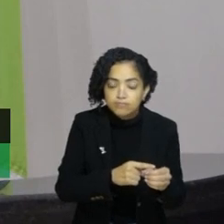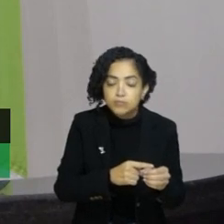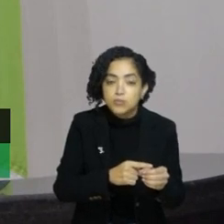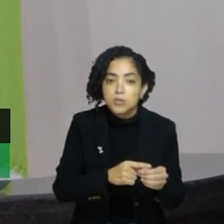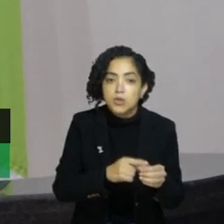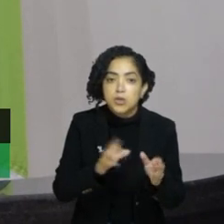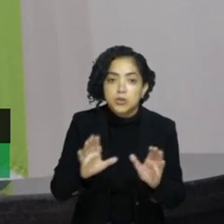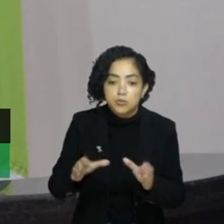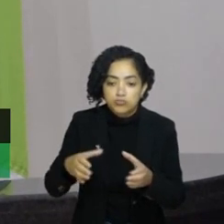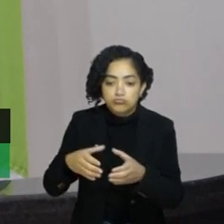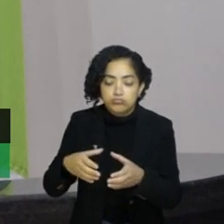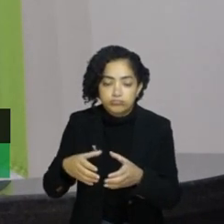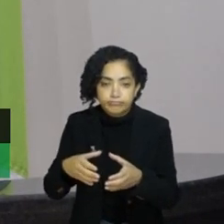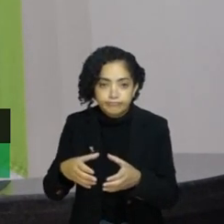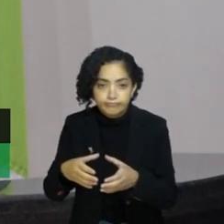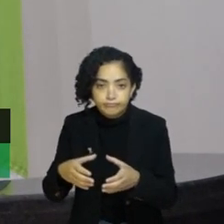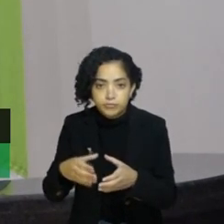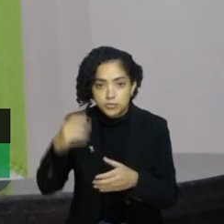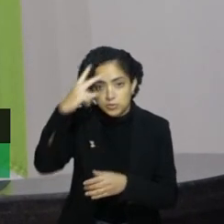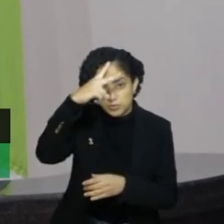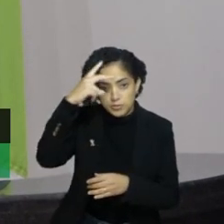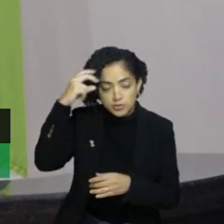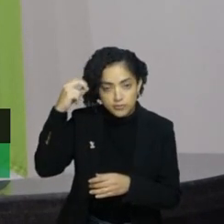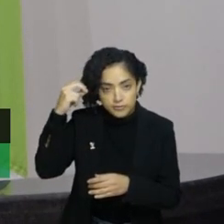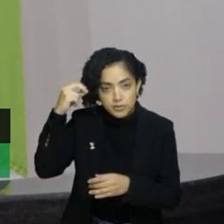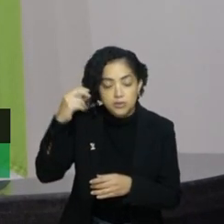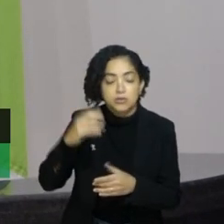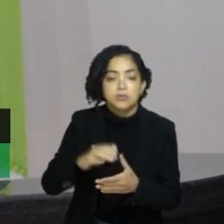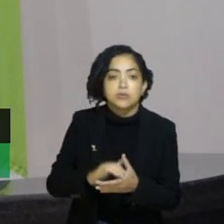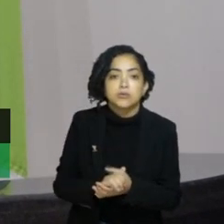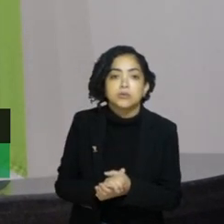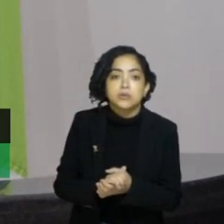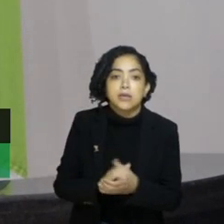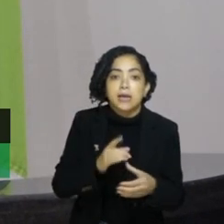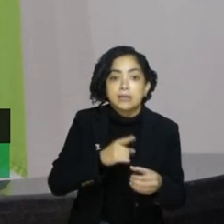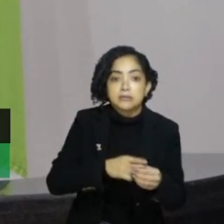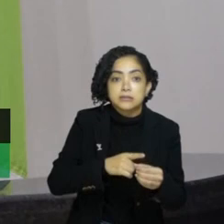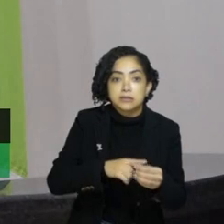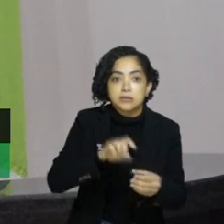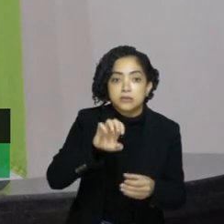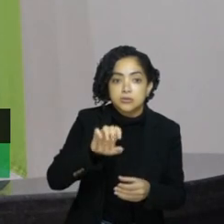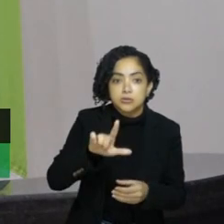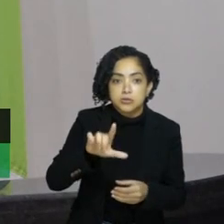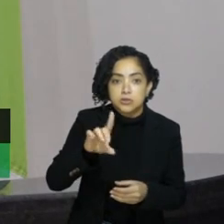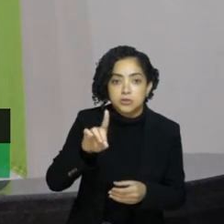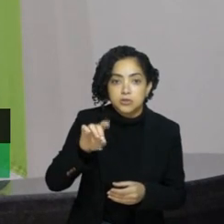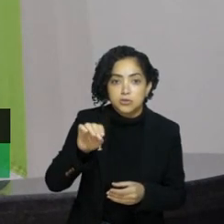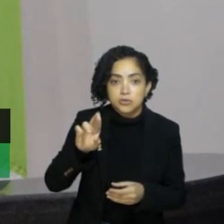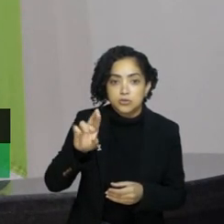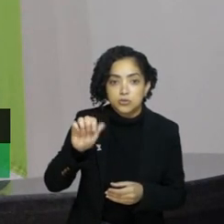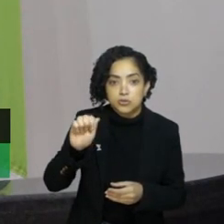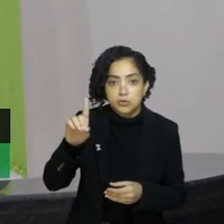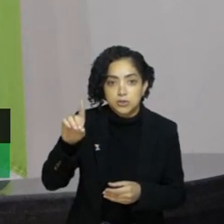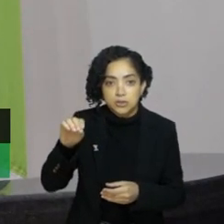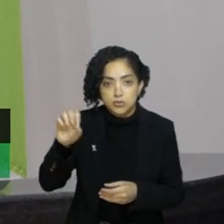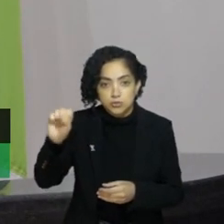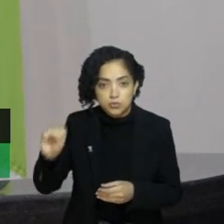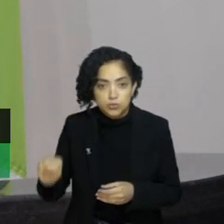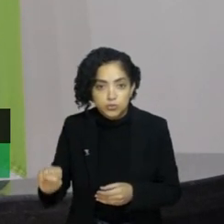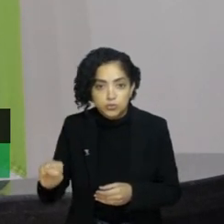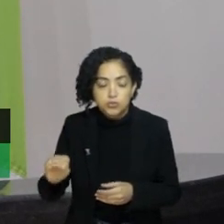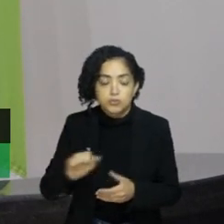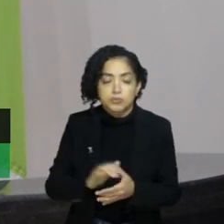do prefeito Paulinho à cidade de Eldorado do Sul, após ouvirmos um apelo emocionado do prefeito